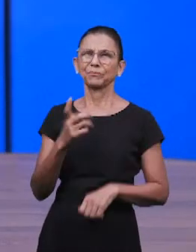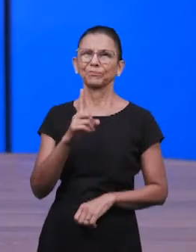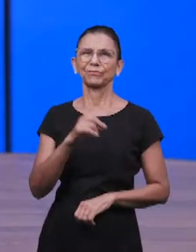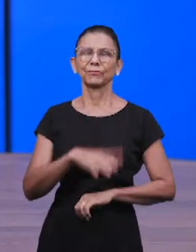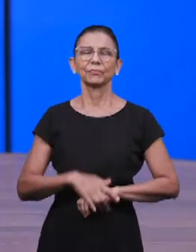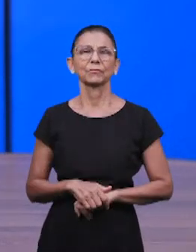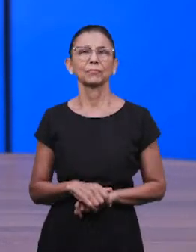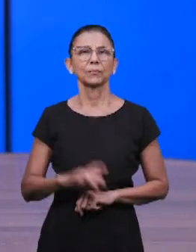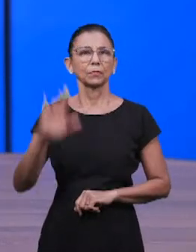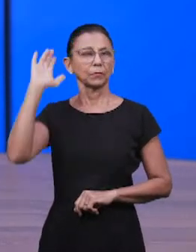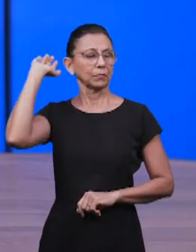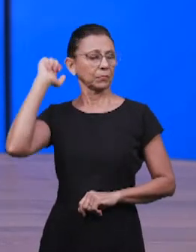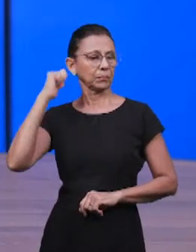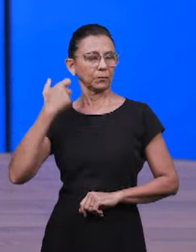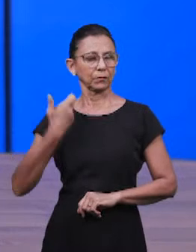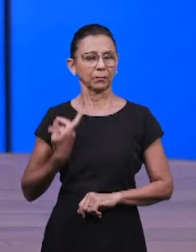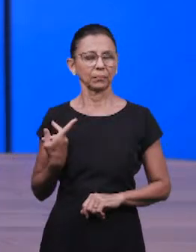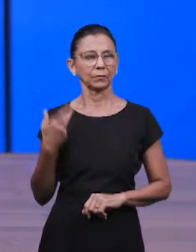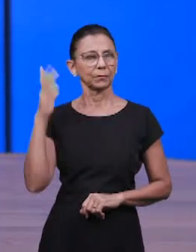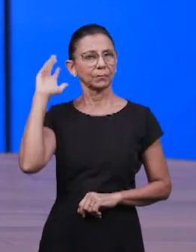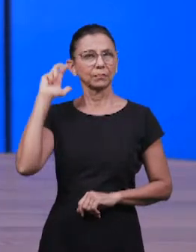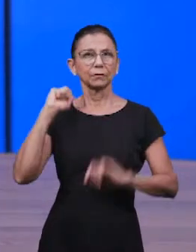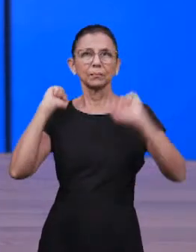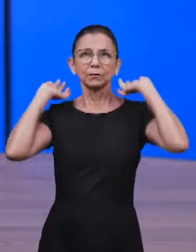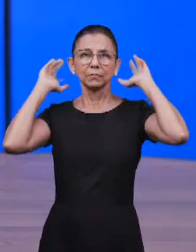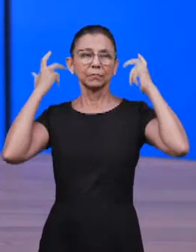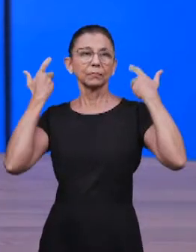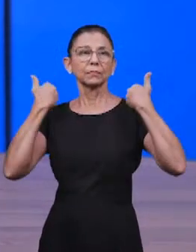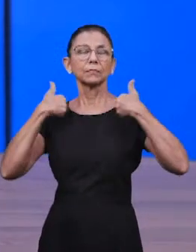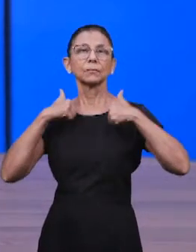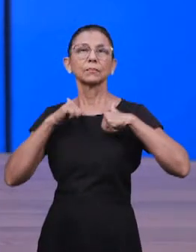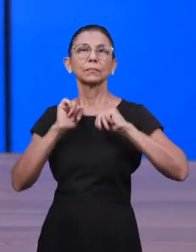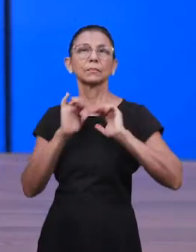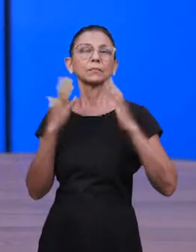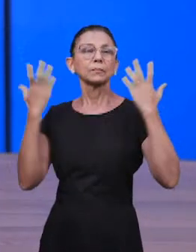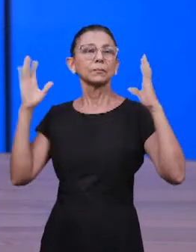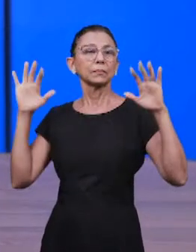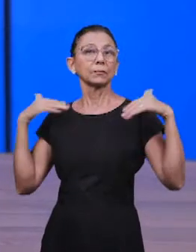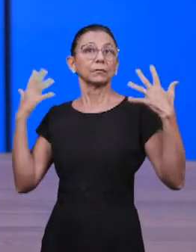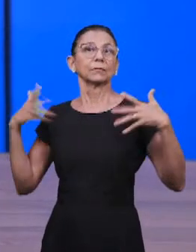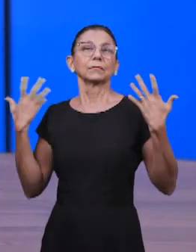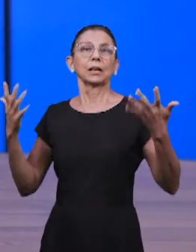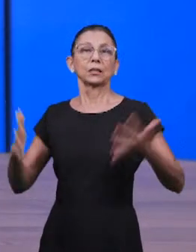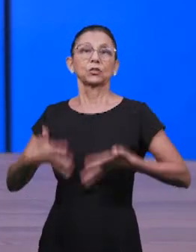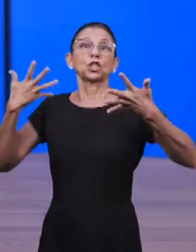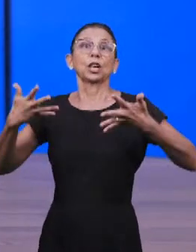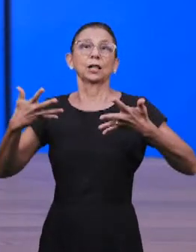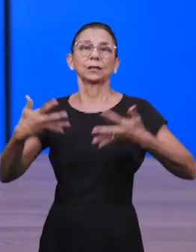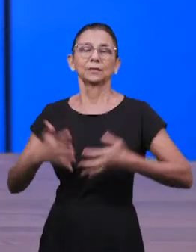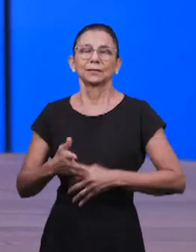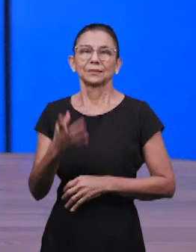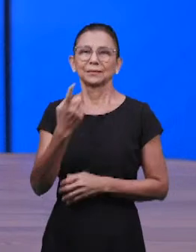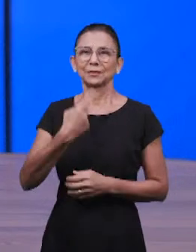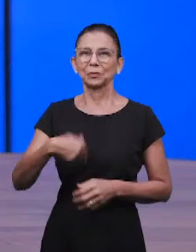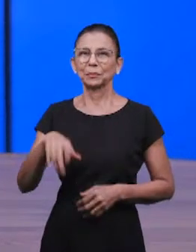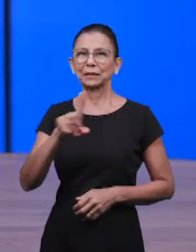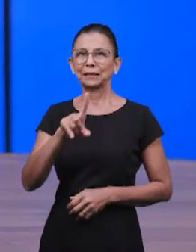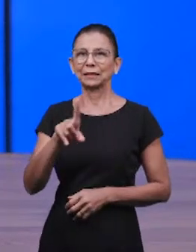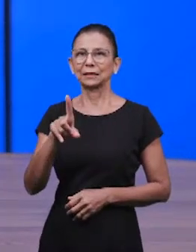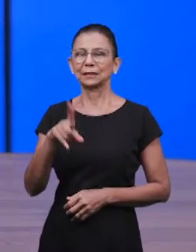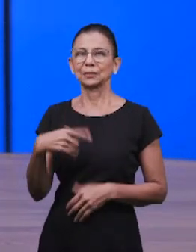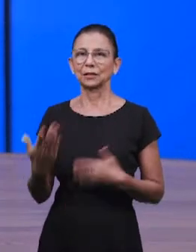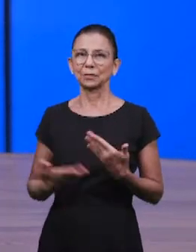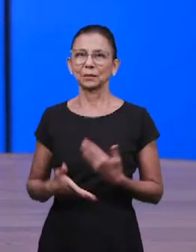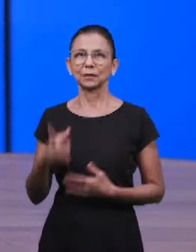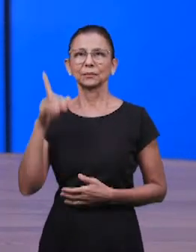A maneira de pentear o cabelo, com todo cuidado, né? Para não se apresentar assim uma coisa diferente, né? Isso é próprio da televisão. Nós não, nós